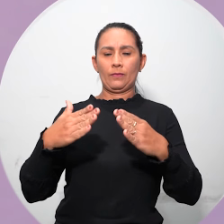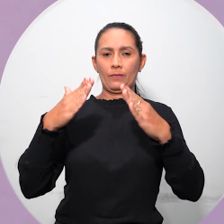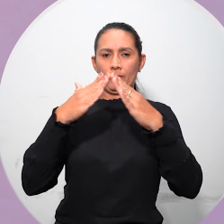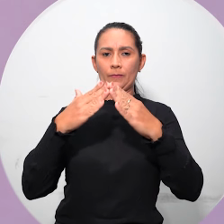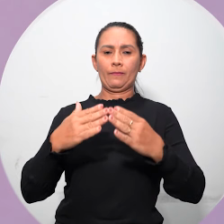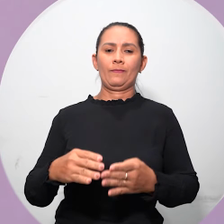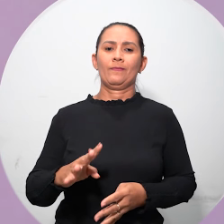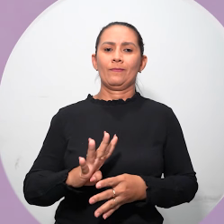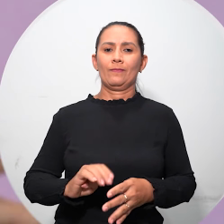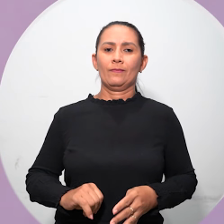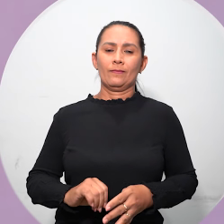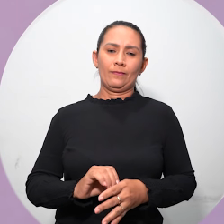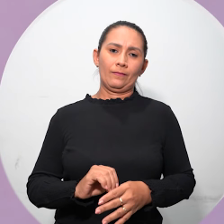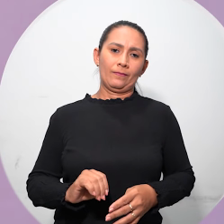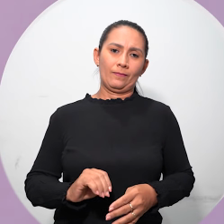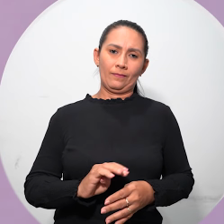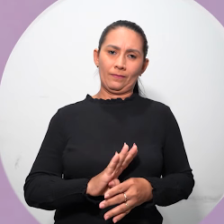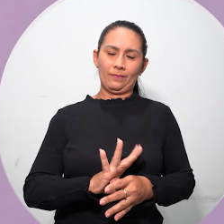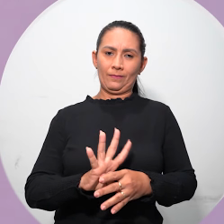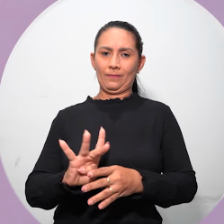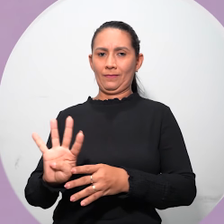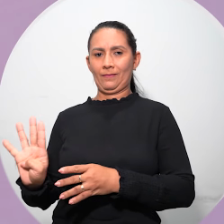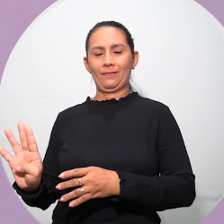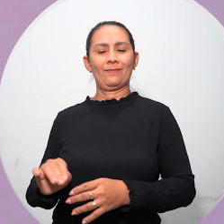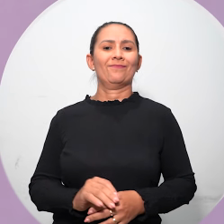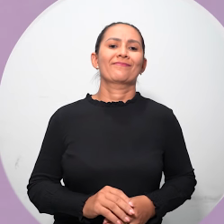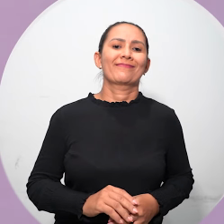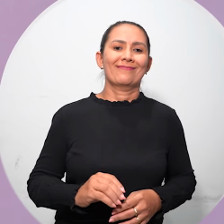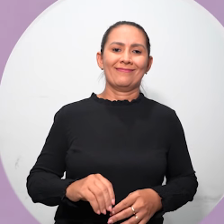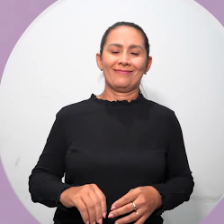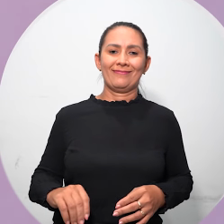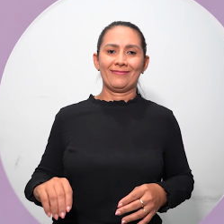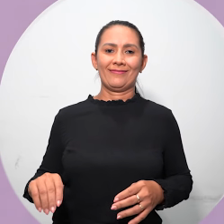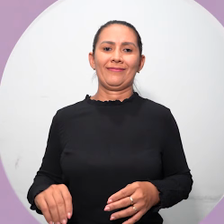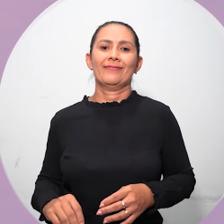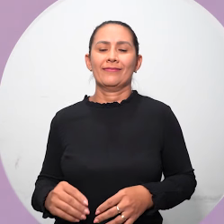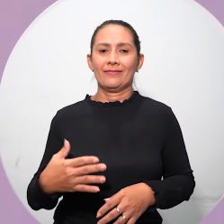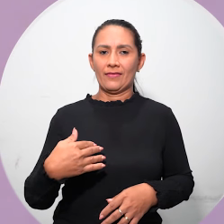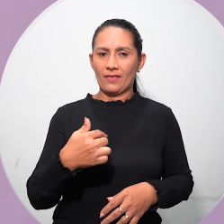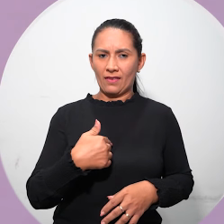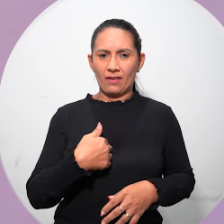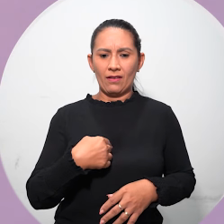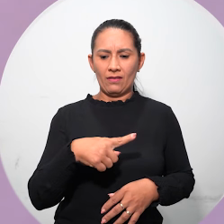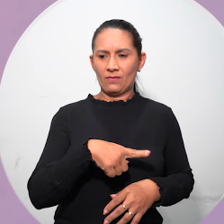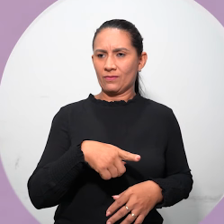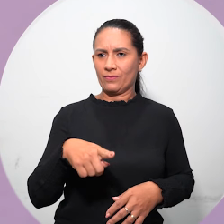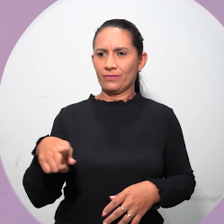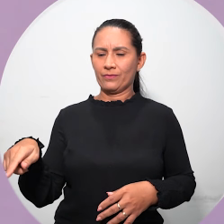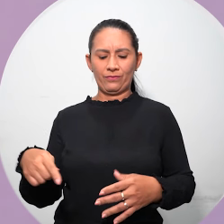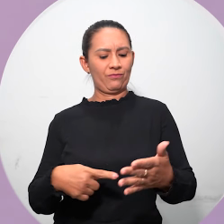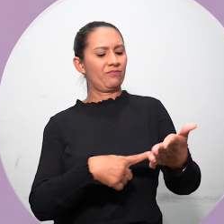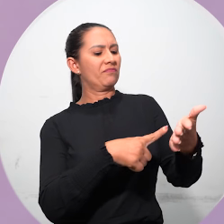todo mundo já pensando o que vai se passar hoje no cinema. Eu, inclusive, assisti muitas peças aqui com meu marido, como,